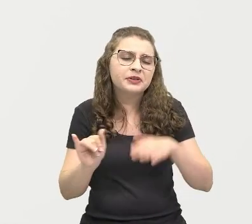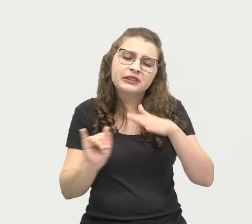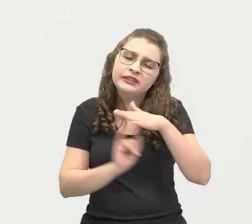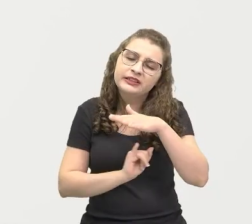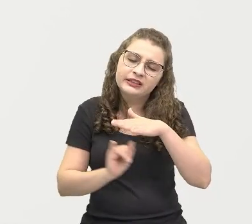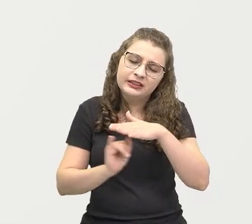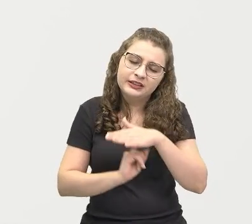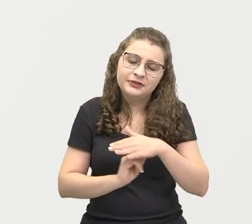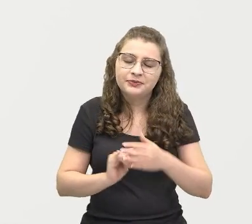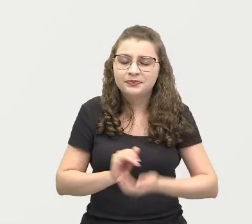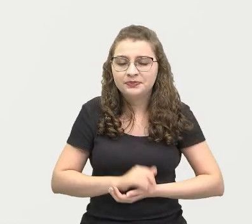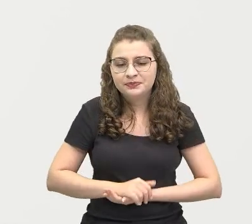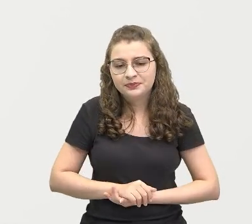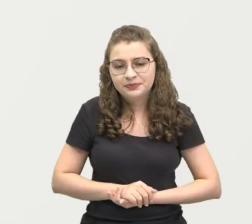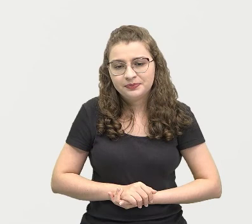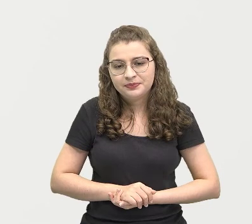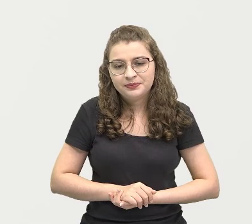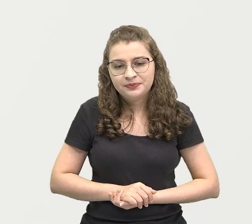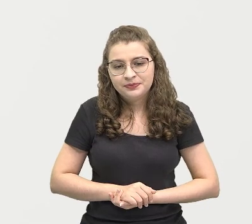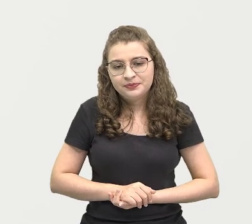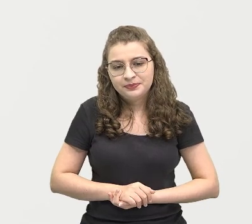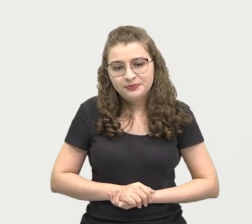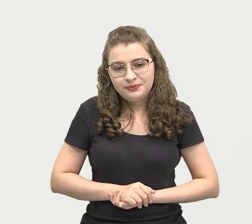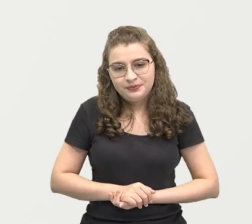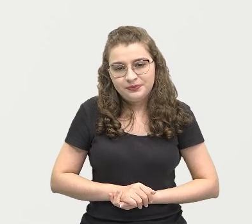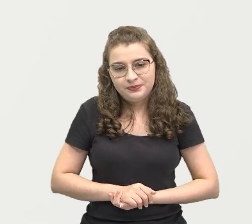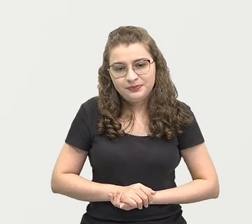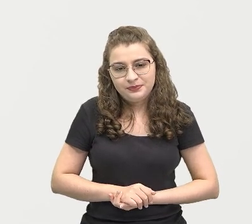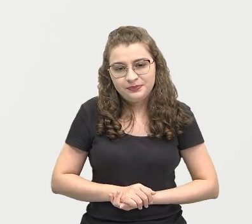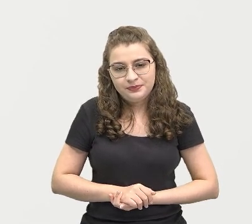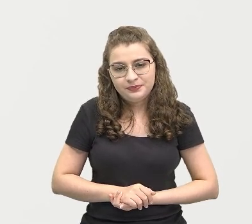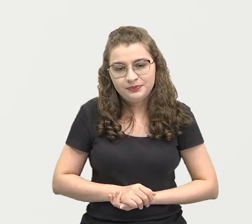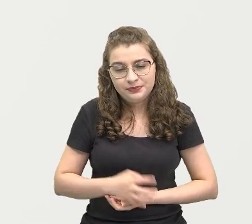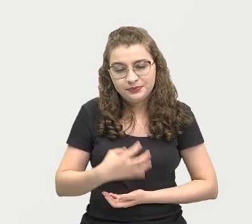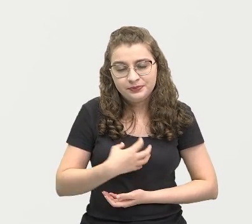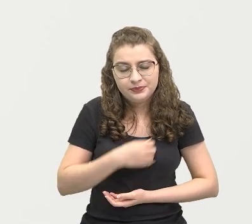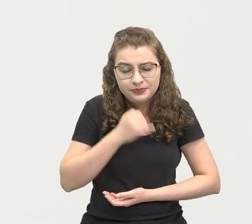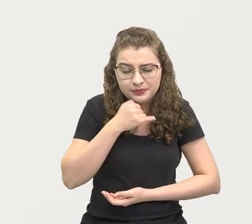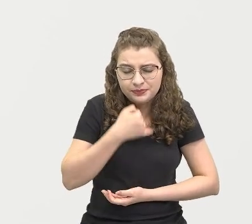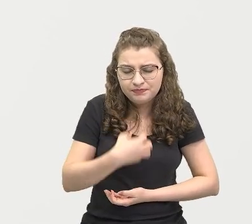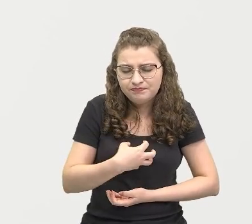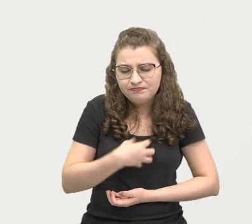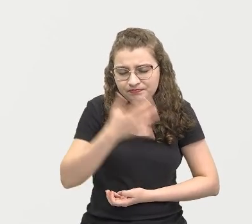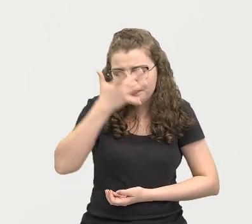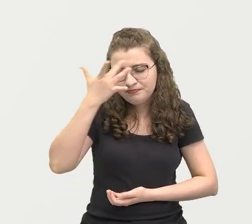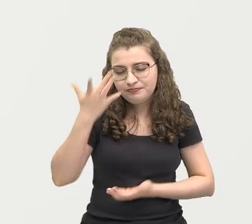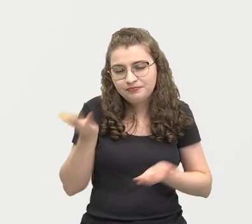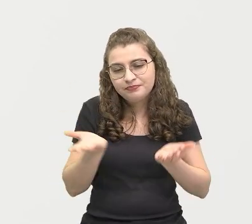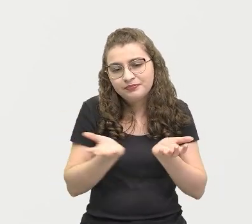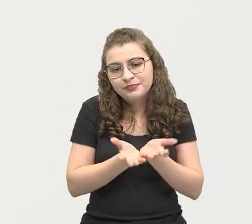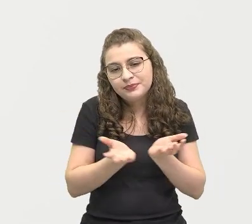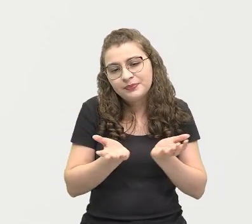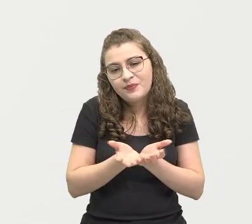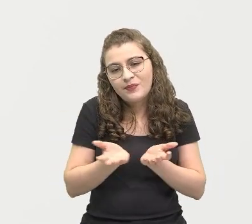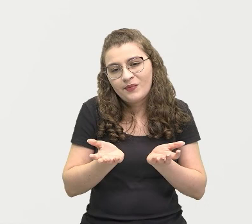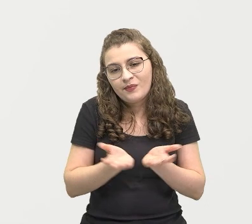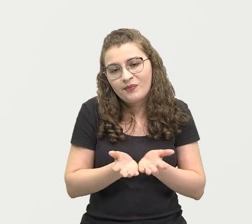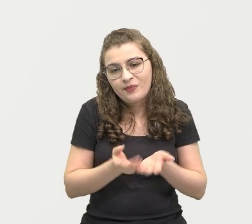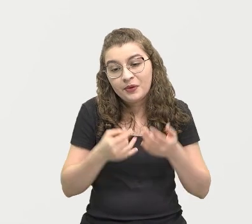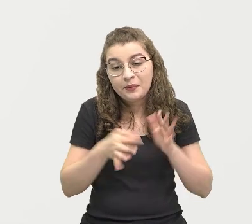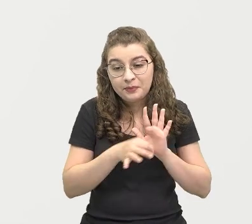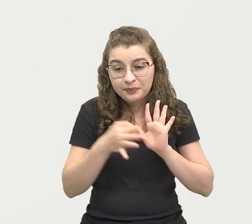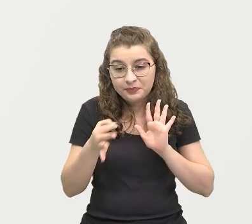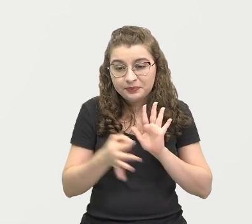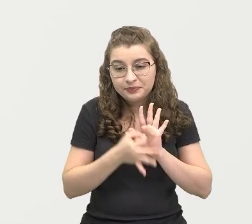linguagem objetiva. Aí ela prossegue ali, o ar triste, abatido da gente pobre. Notem que há essa